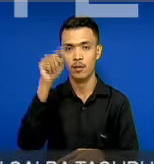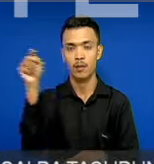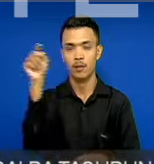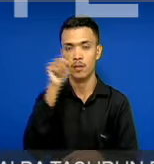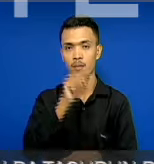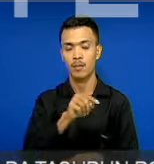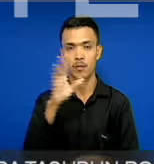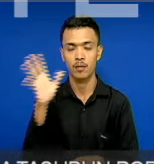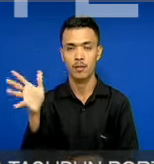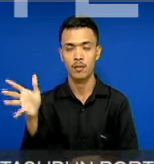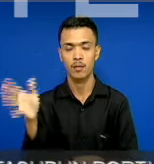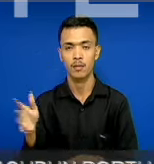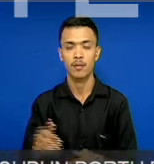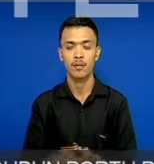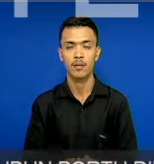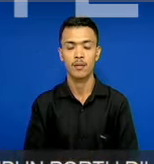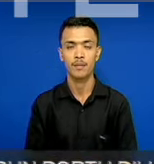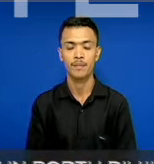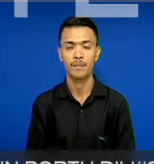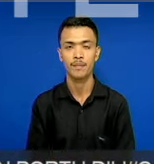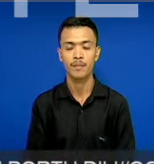Projeto alargamento estrada direção Rotunda Comoro, total Sitolo, atinge 1% Limanulo. E da